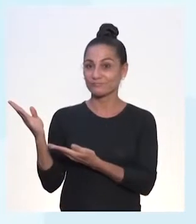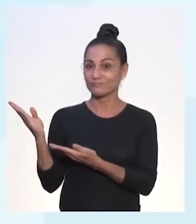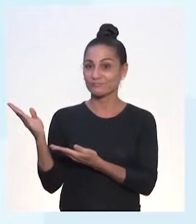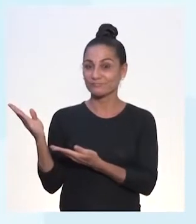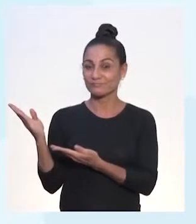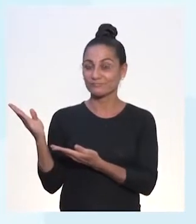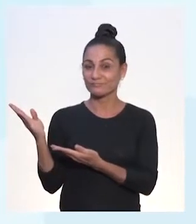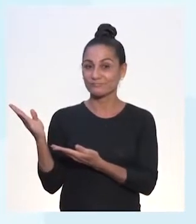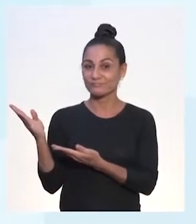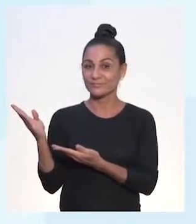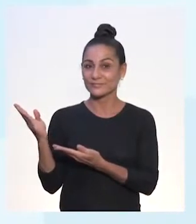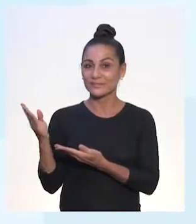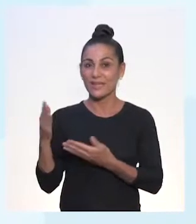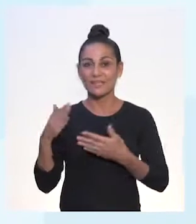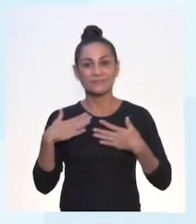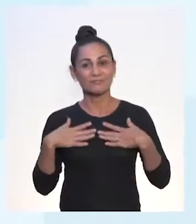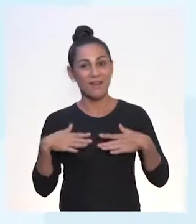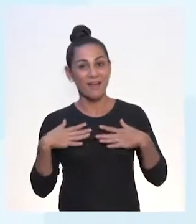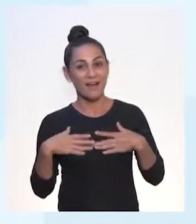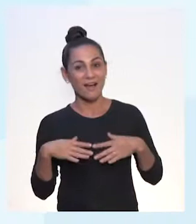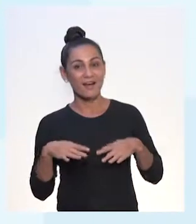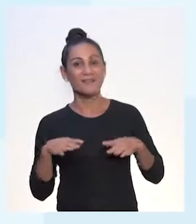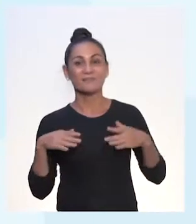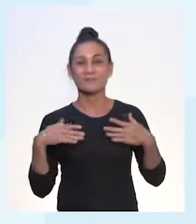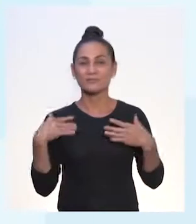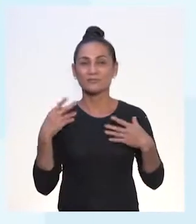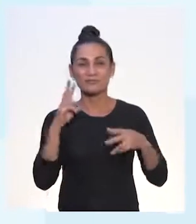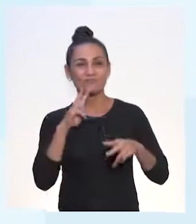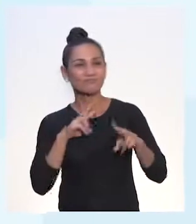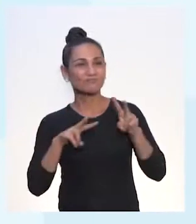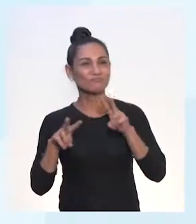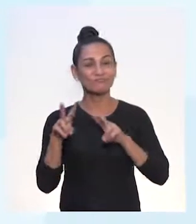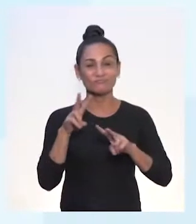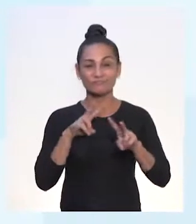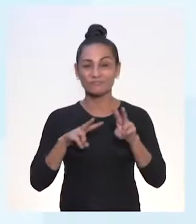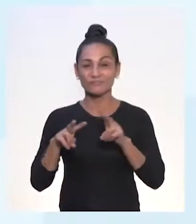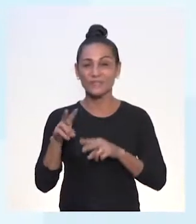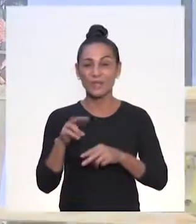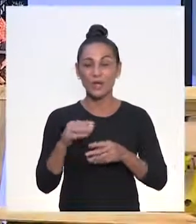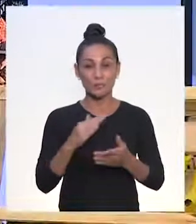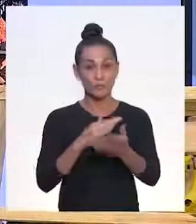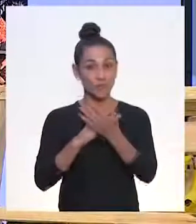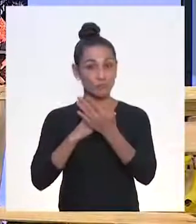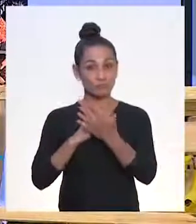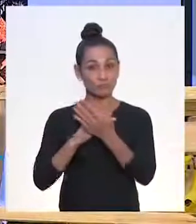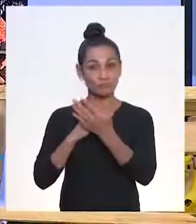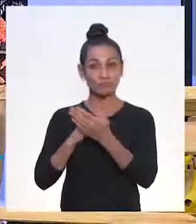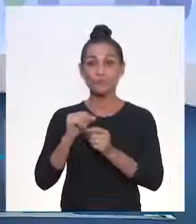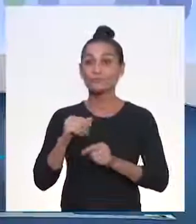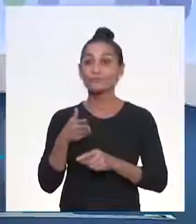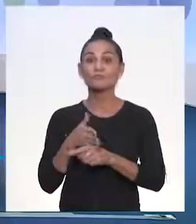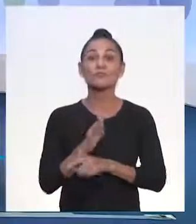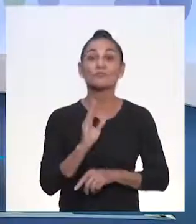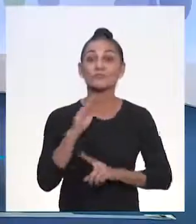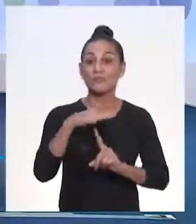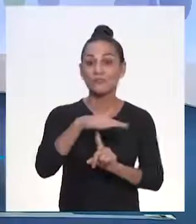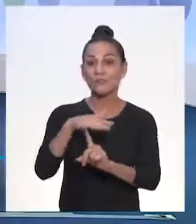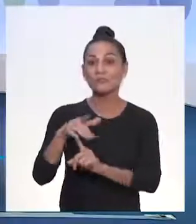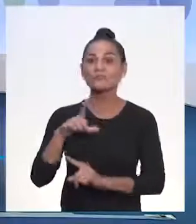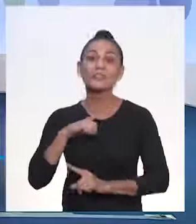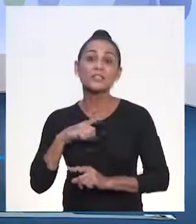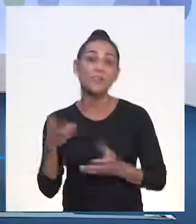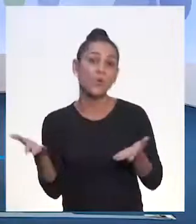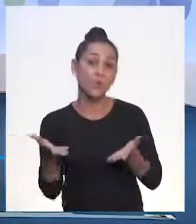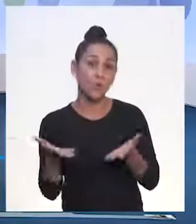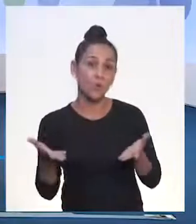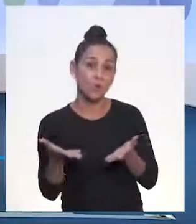pouquinho descontraído, né? A ideia de feira. E aí eu vou pedir a ajuda de vocês. Então, vamos à feira. O que eu tenho aqui hoje, né? O que eu